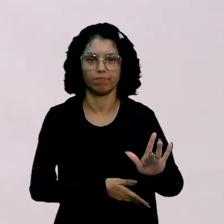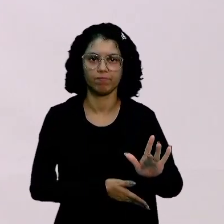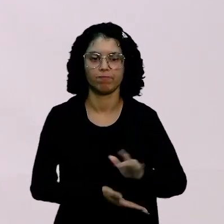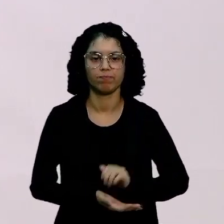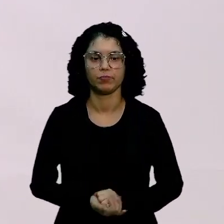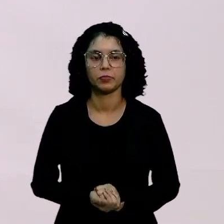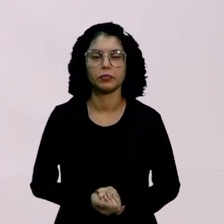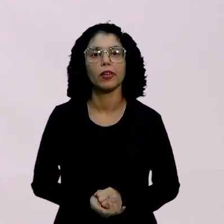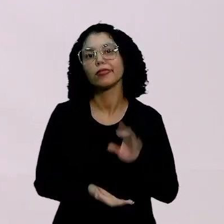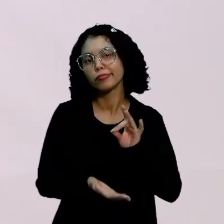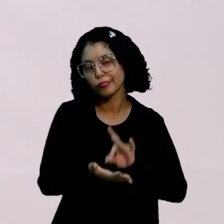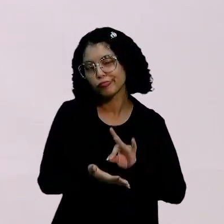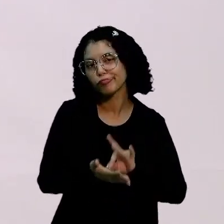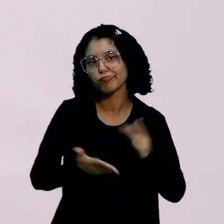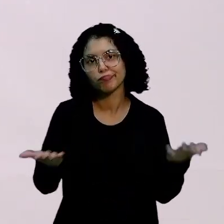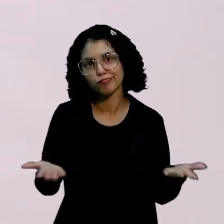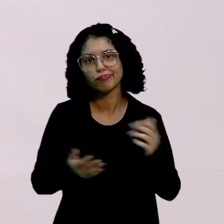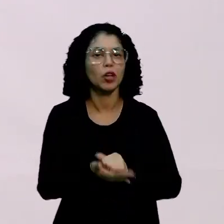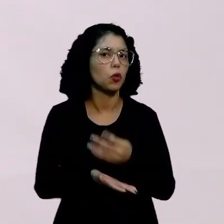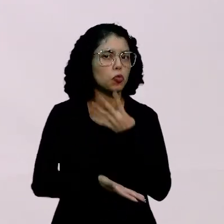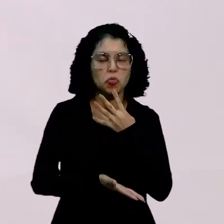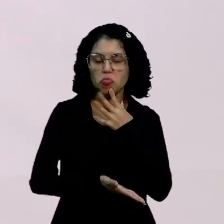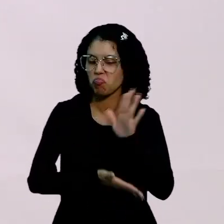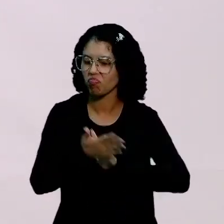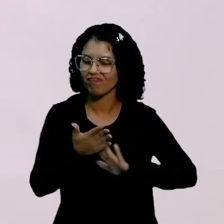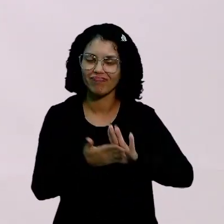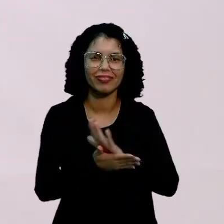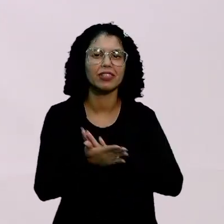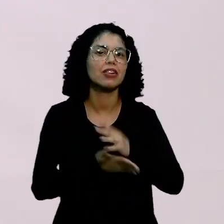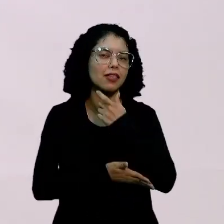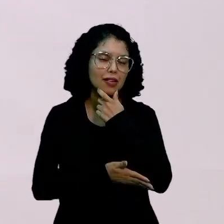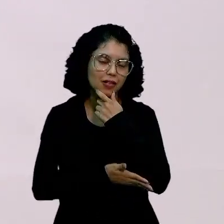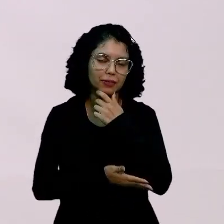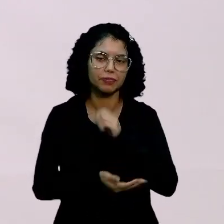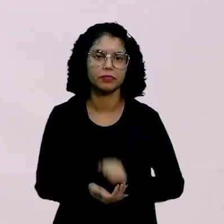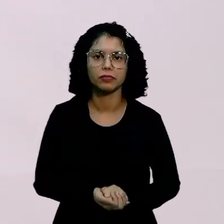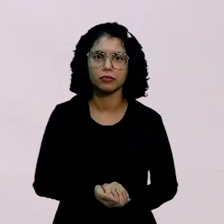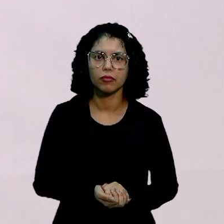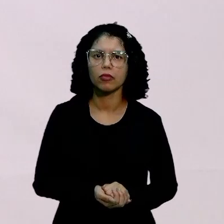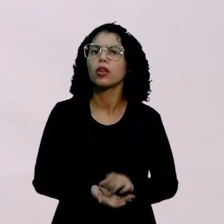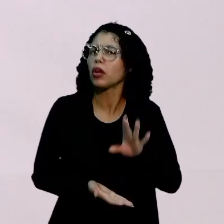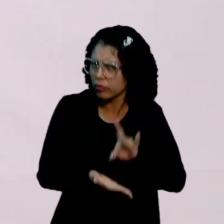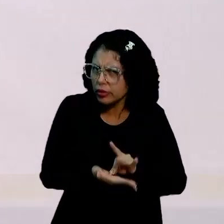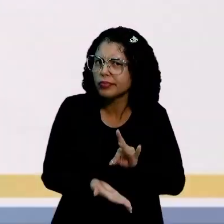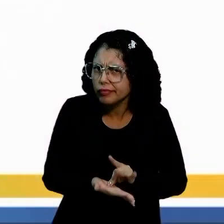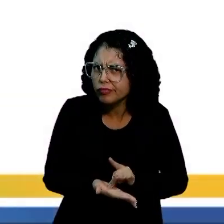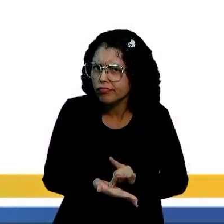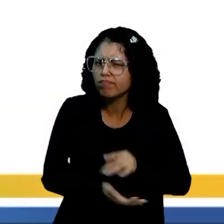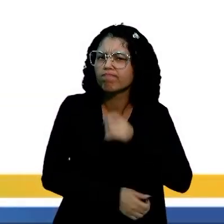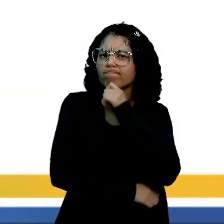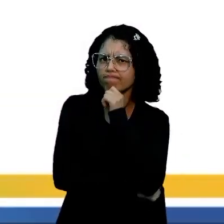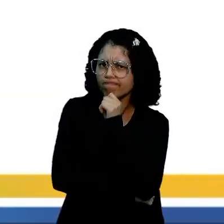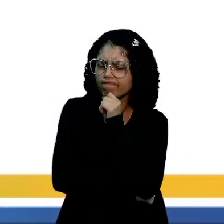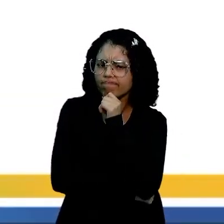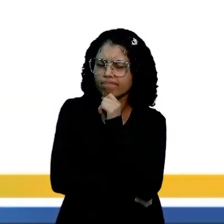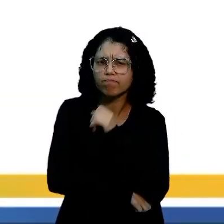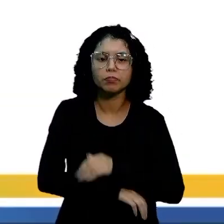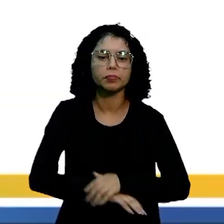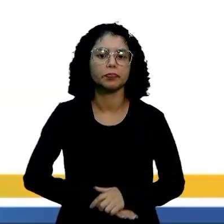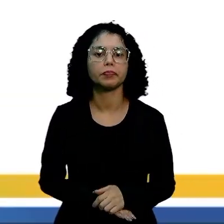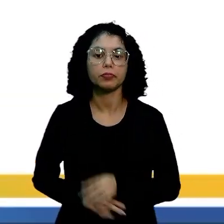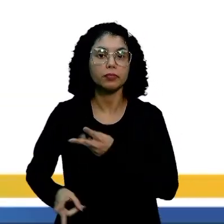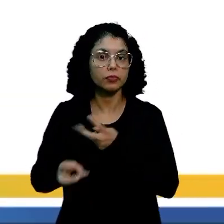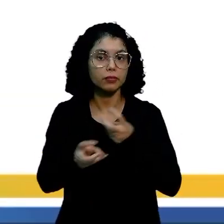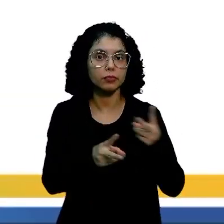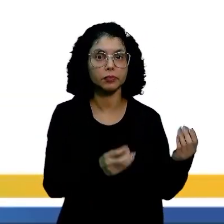que realmente não tem algum conhecimento em relação à língua inglesa. Será que isso é realmente verdade?